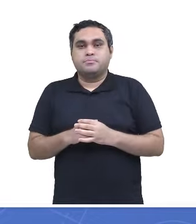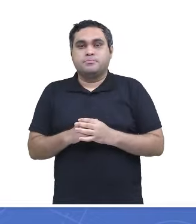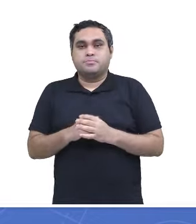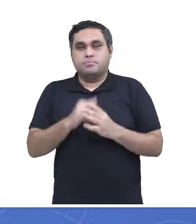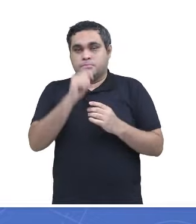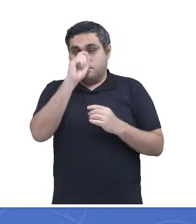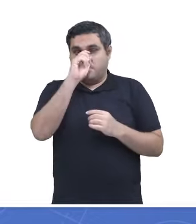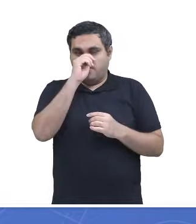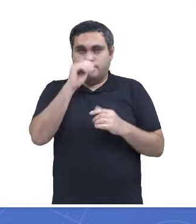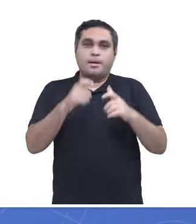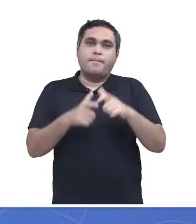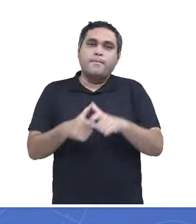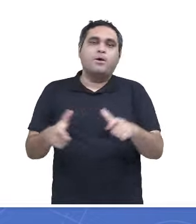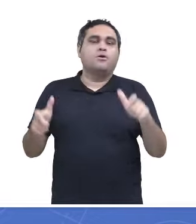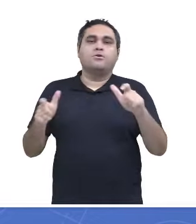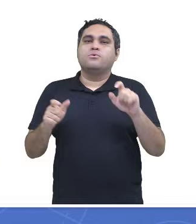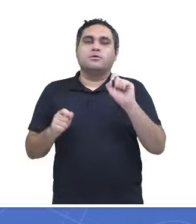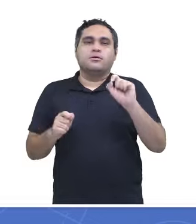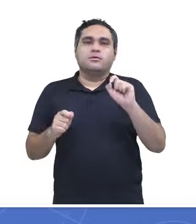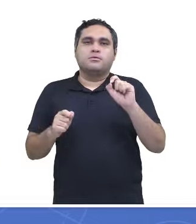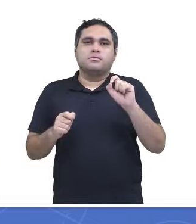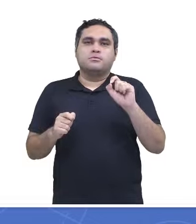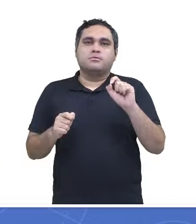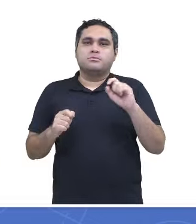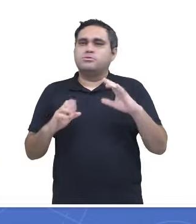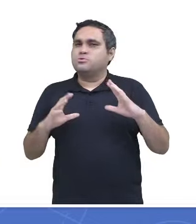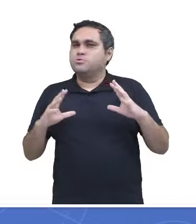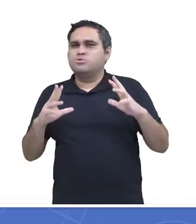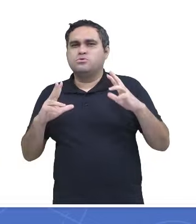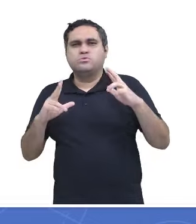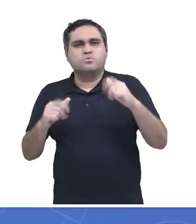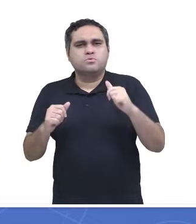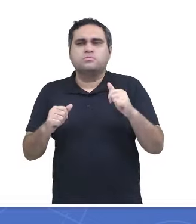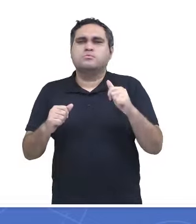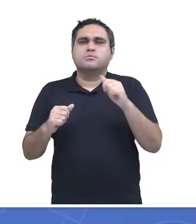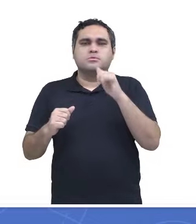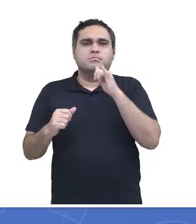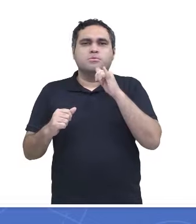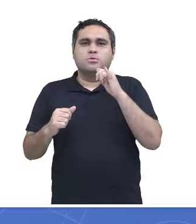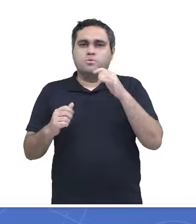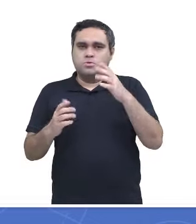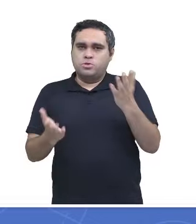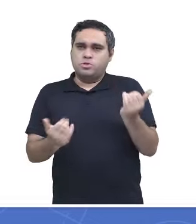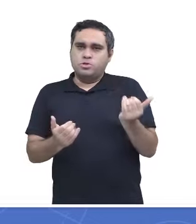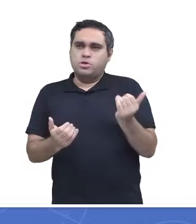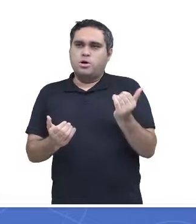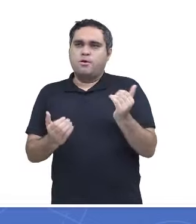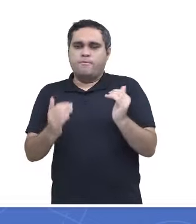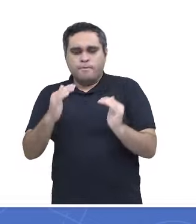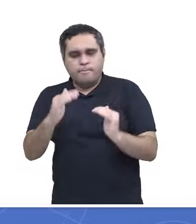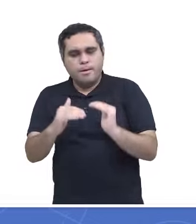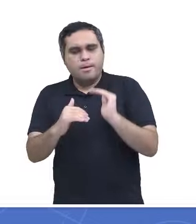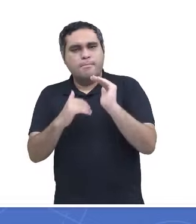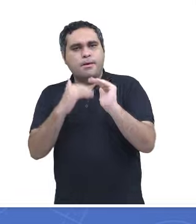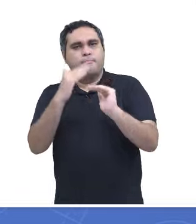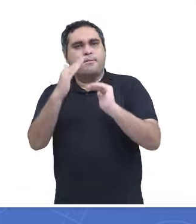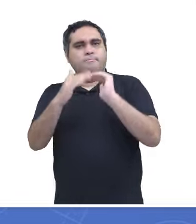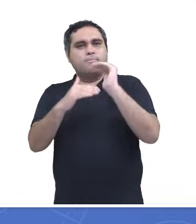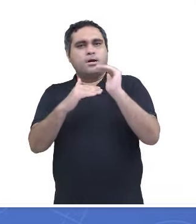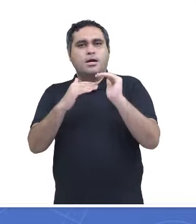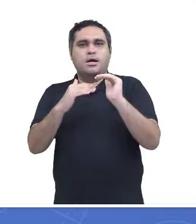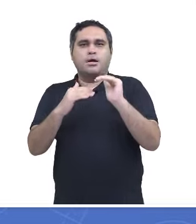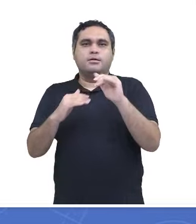ampla, que leva em consideração todo o processo de emancipação do jovem. Não está mais naquela só da